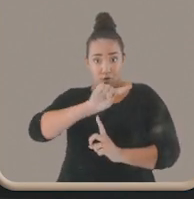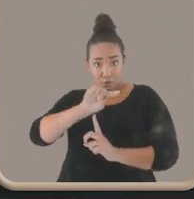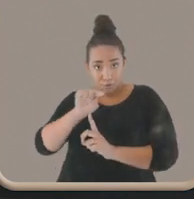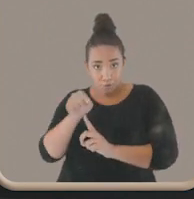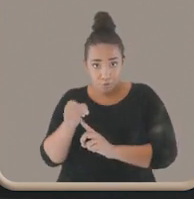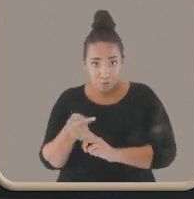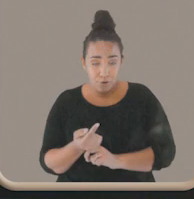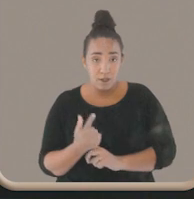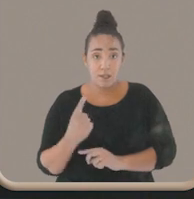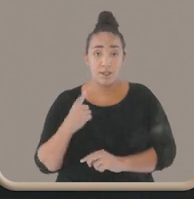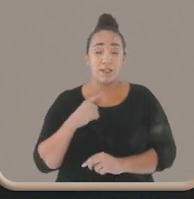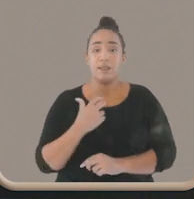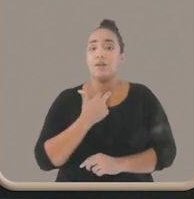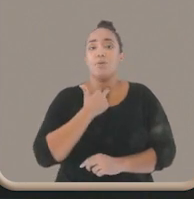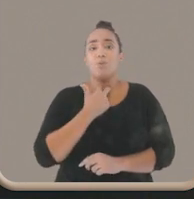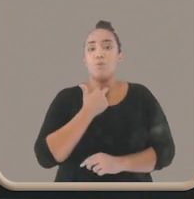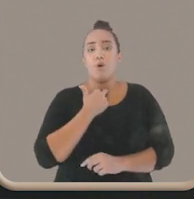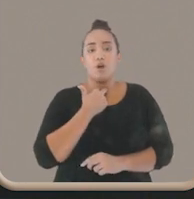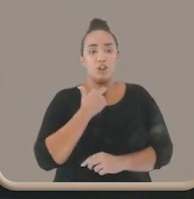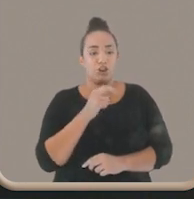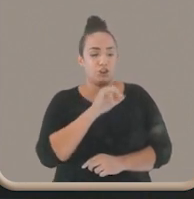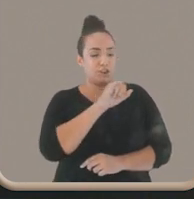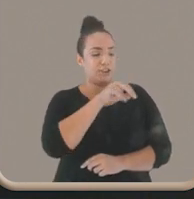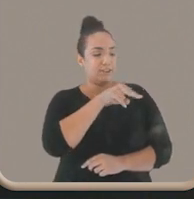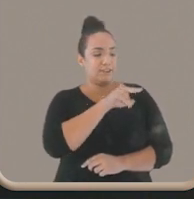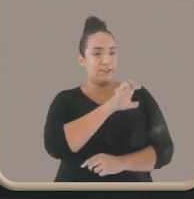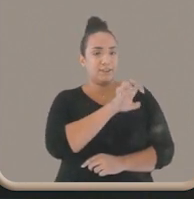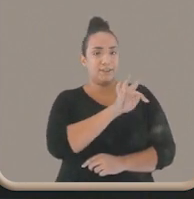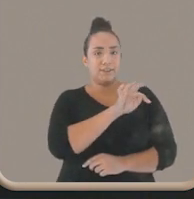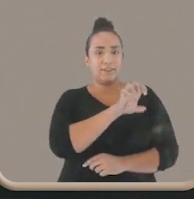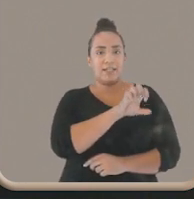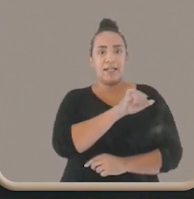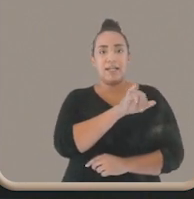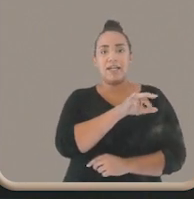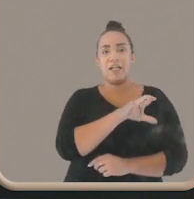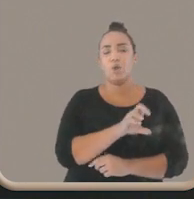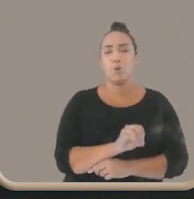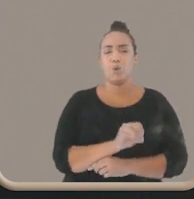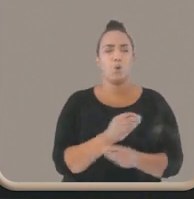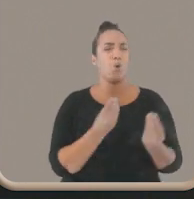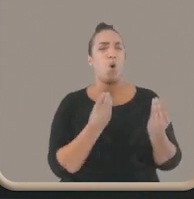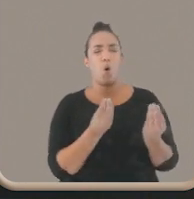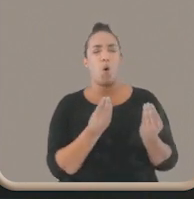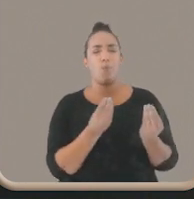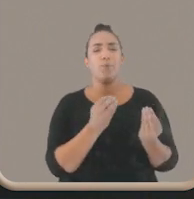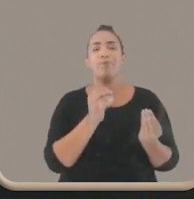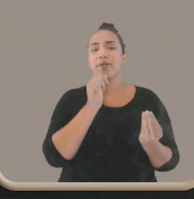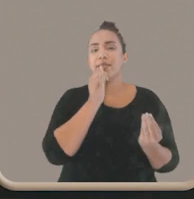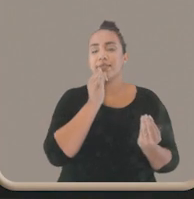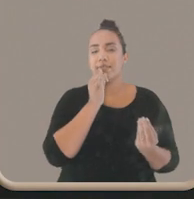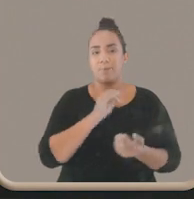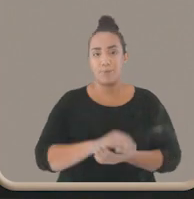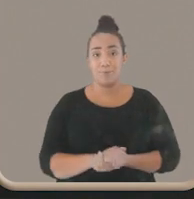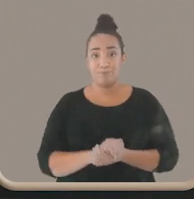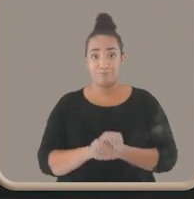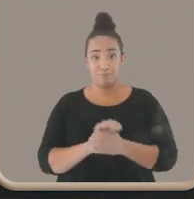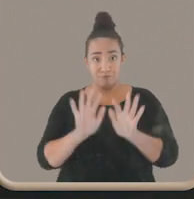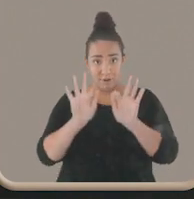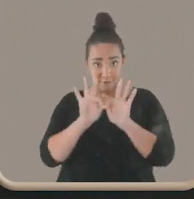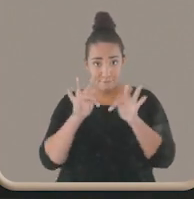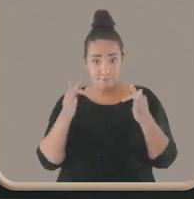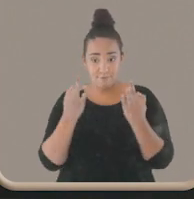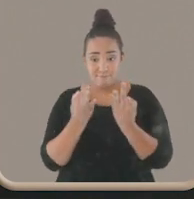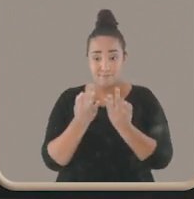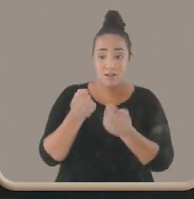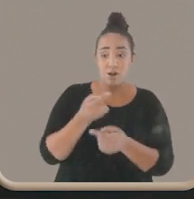não são representados na forma inteira. Mas como assim? Por exemplo, se eu contar a quantidade de pessoas